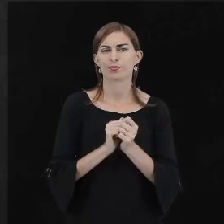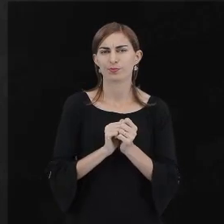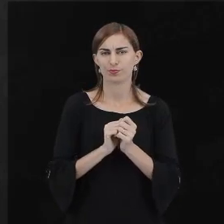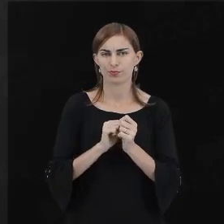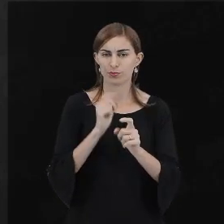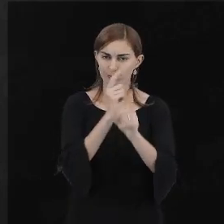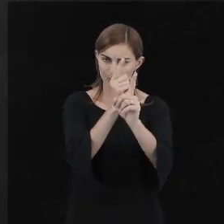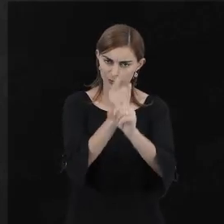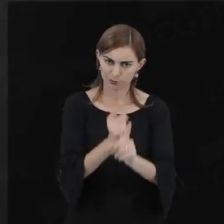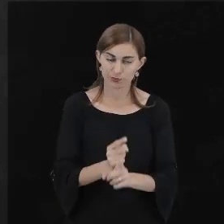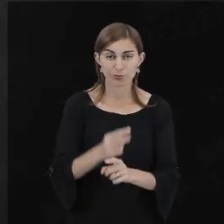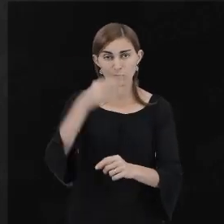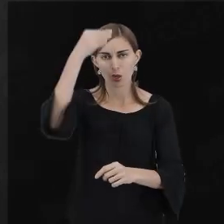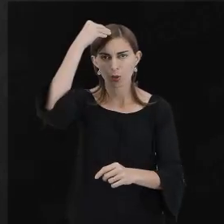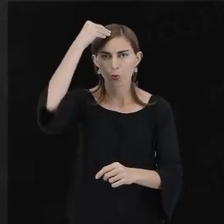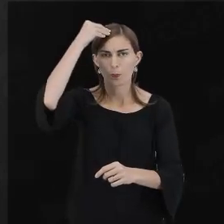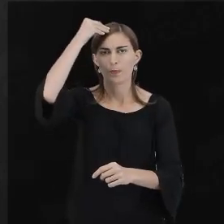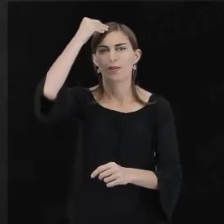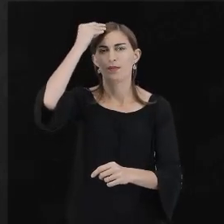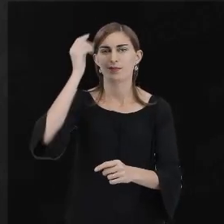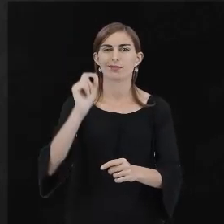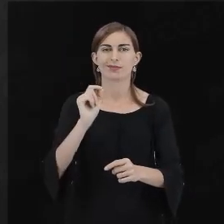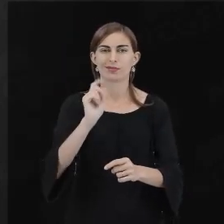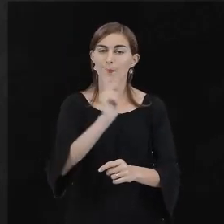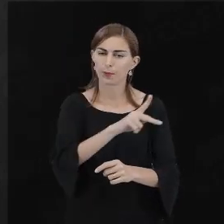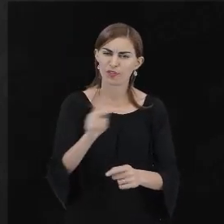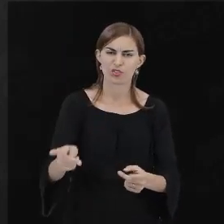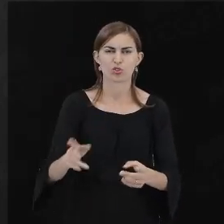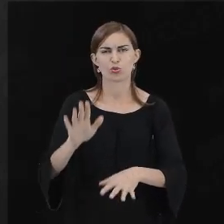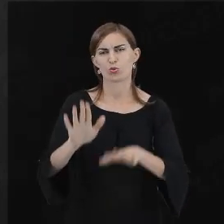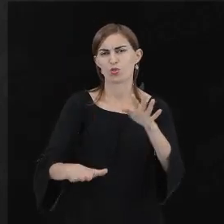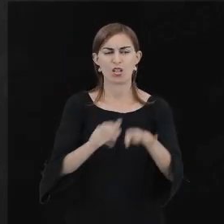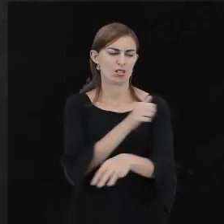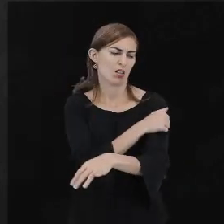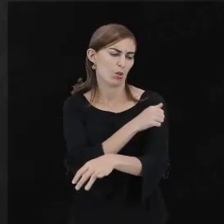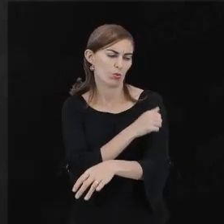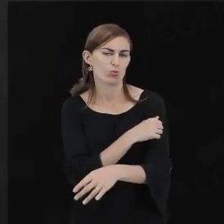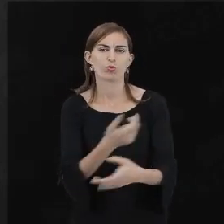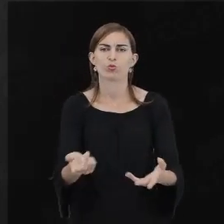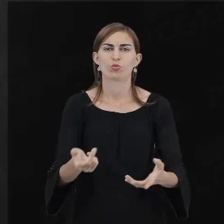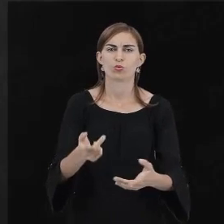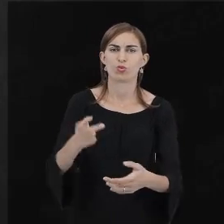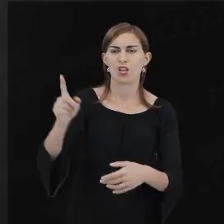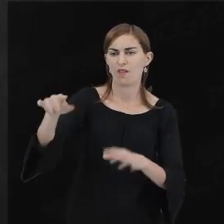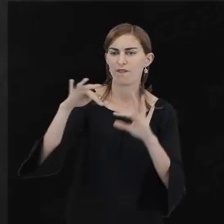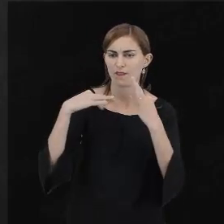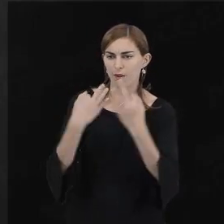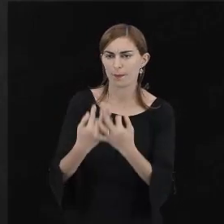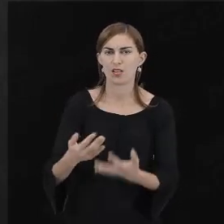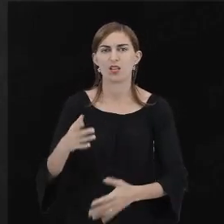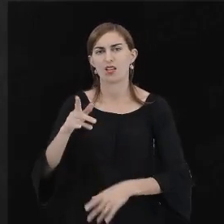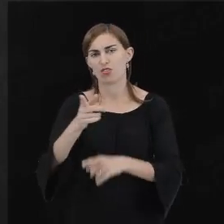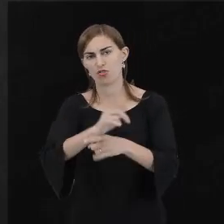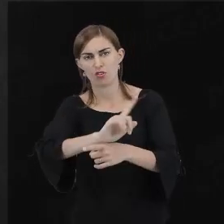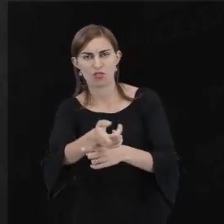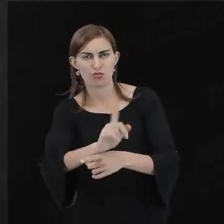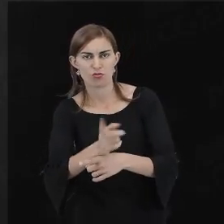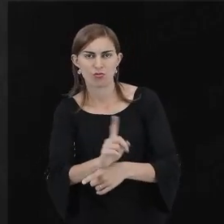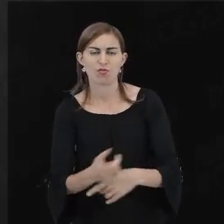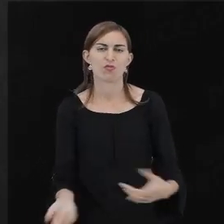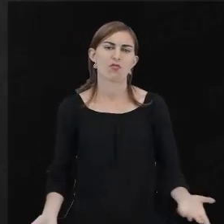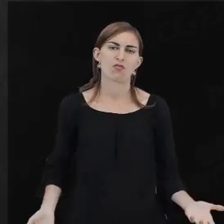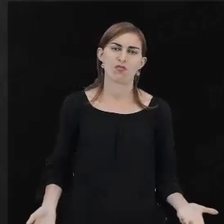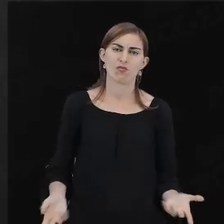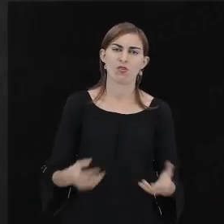e encontrar culpados, né, ora os professores, ora os estudantes, ora as famílias, ora os gestores,